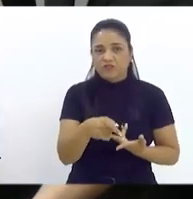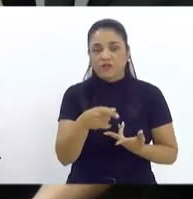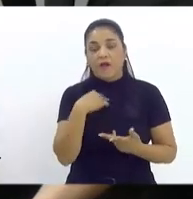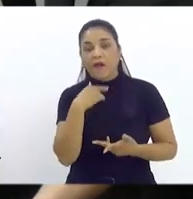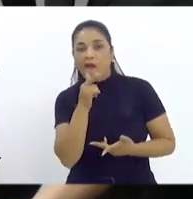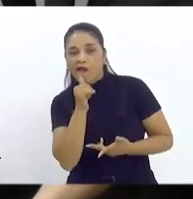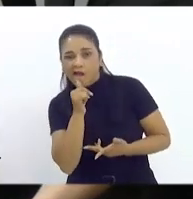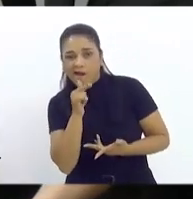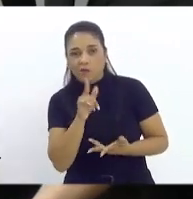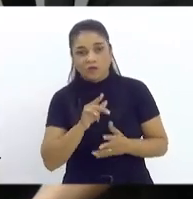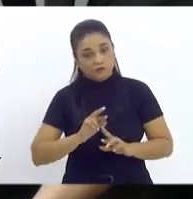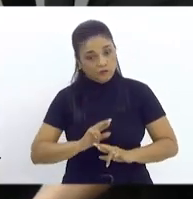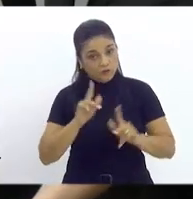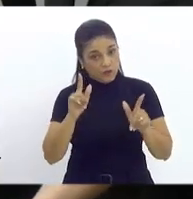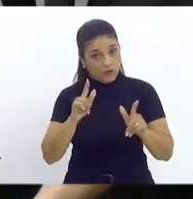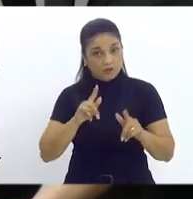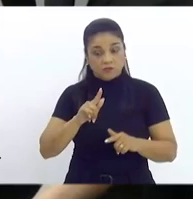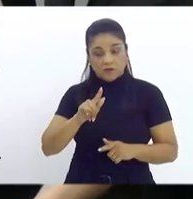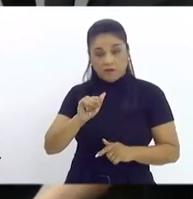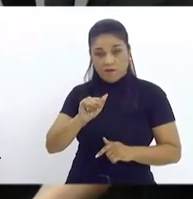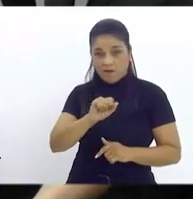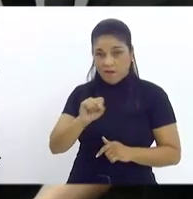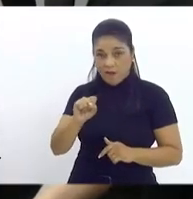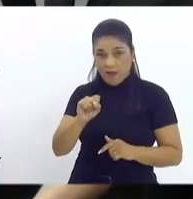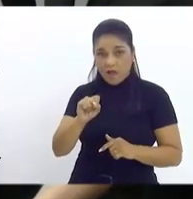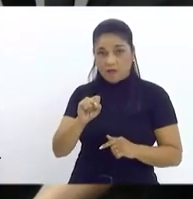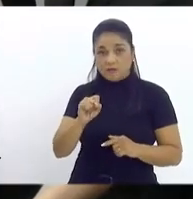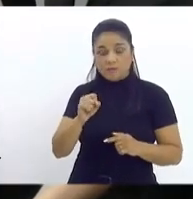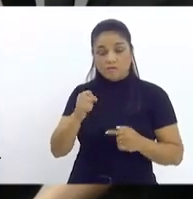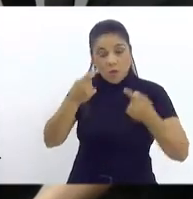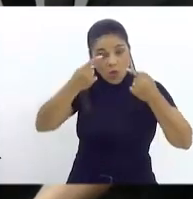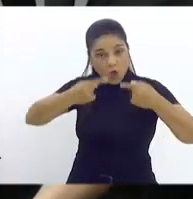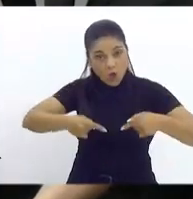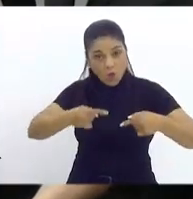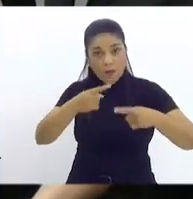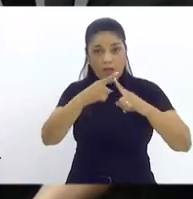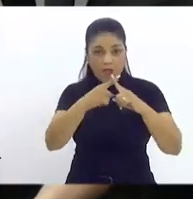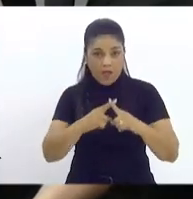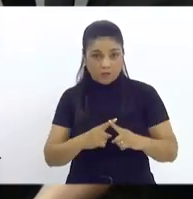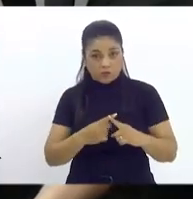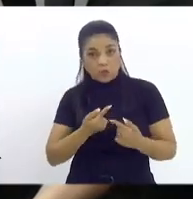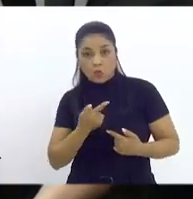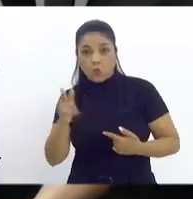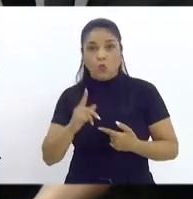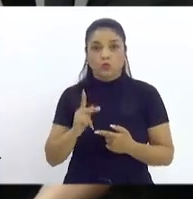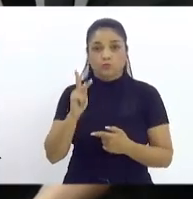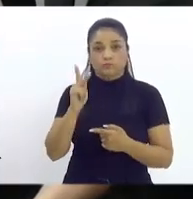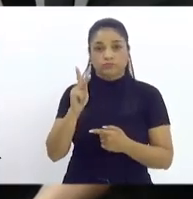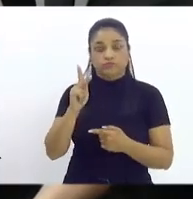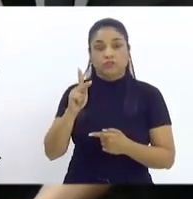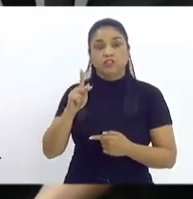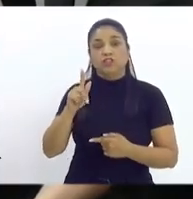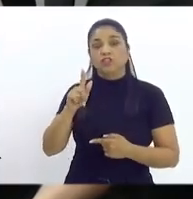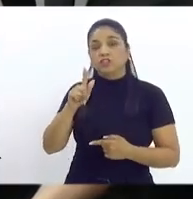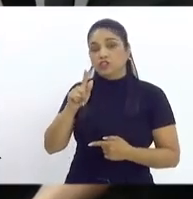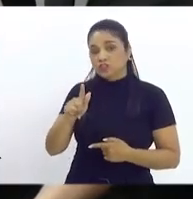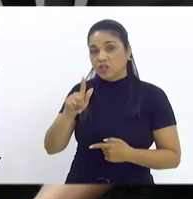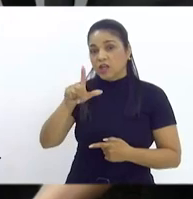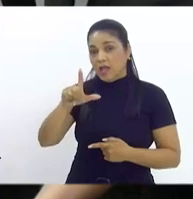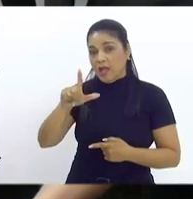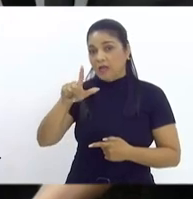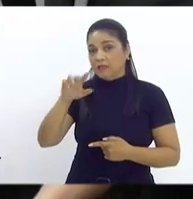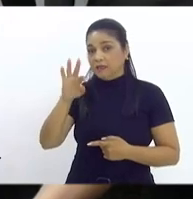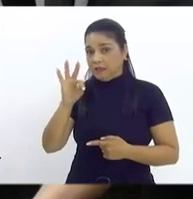água, o gás ele compete com outros fornecedores, outros combustíveis. Nós temos o caso do GLP, que é o famoso